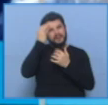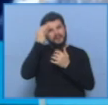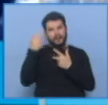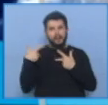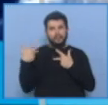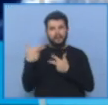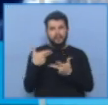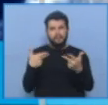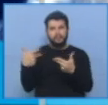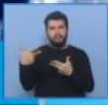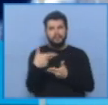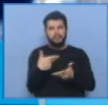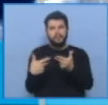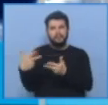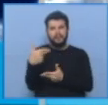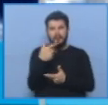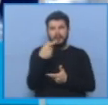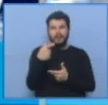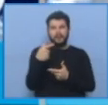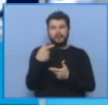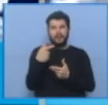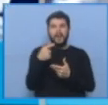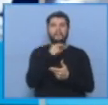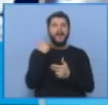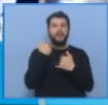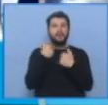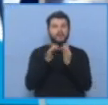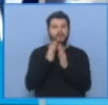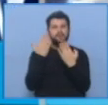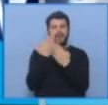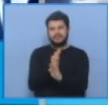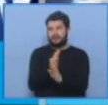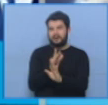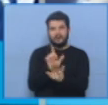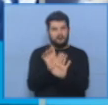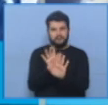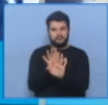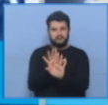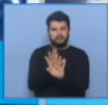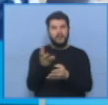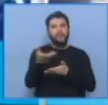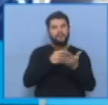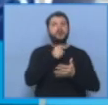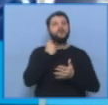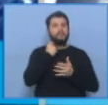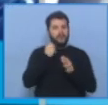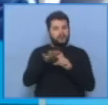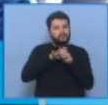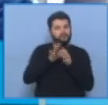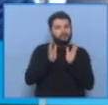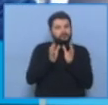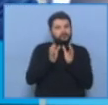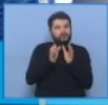inquisitória, assar todos os padres. Eu partilho convosco, sou padre de uma paróquia